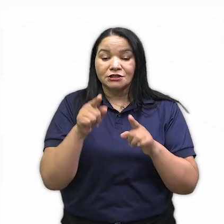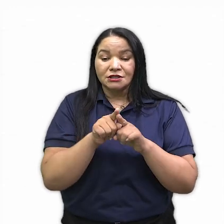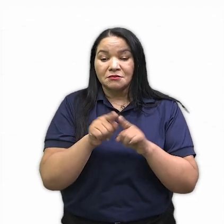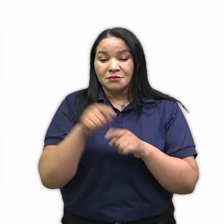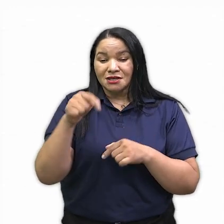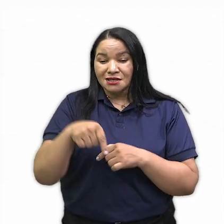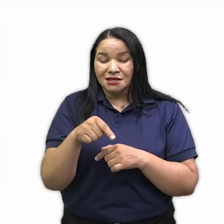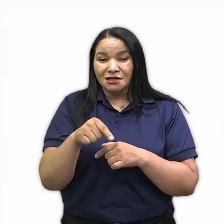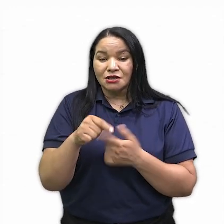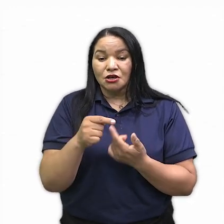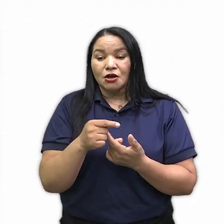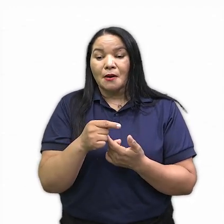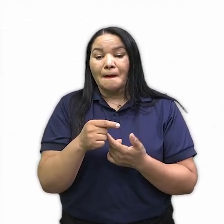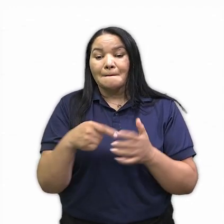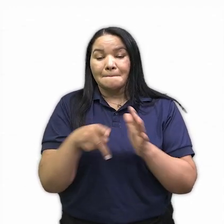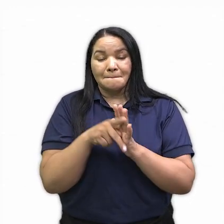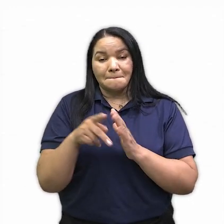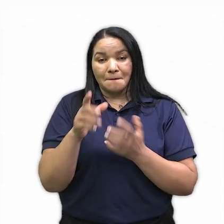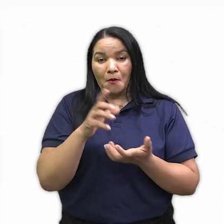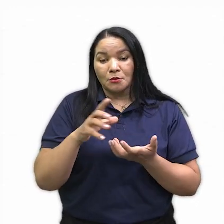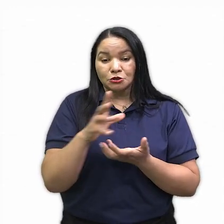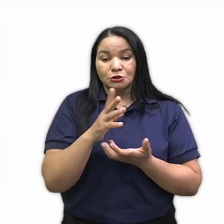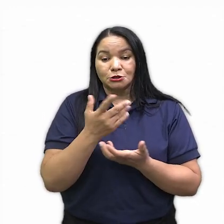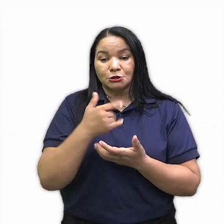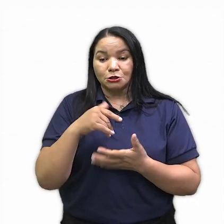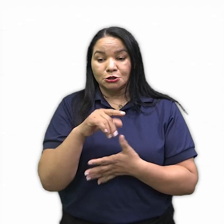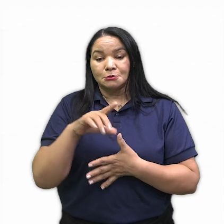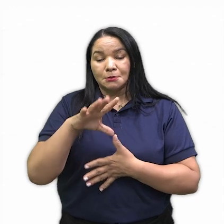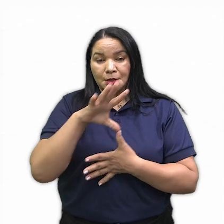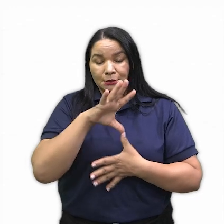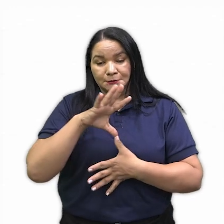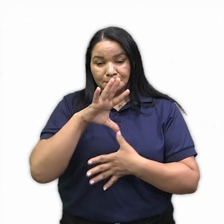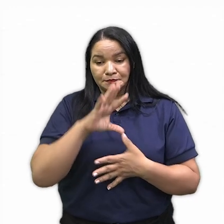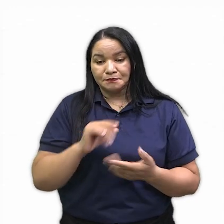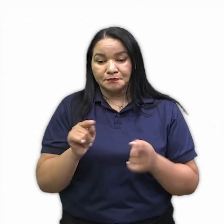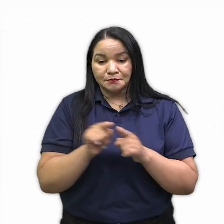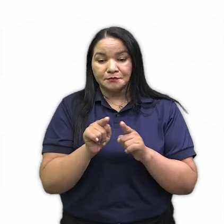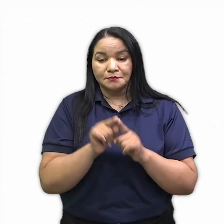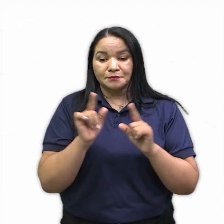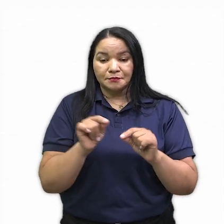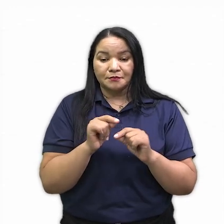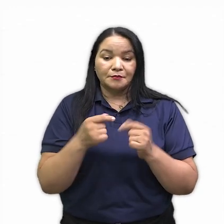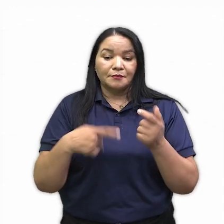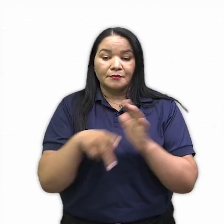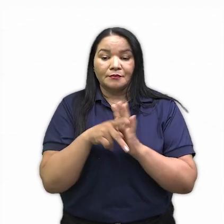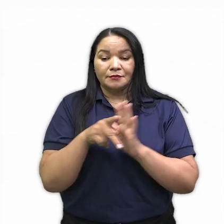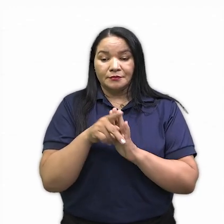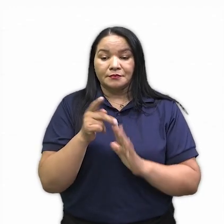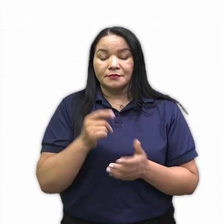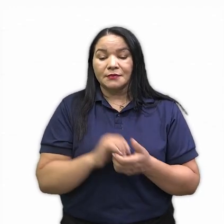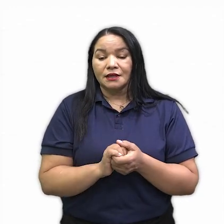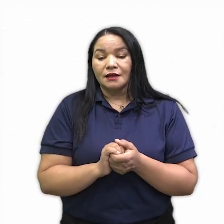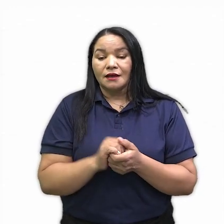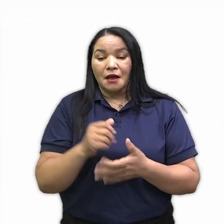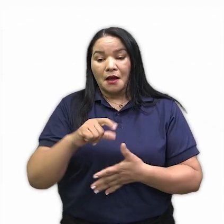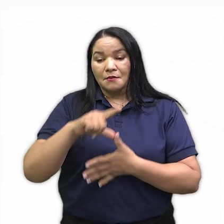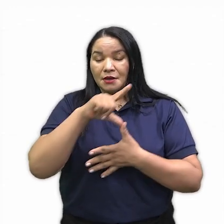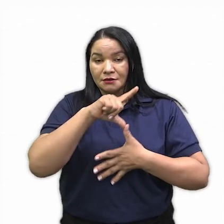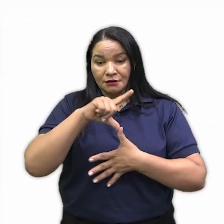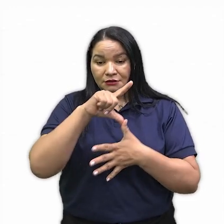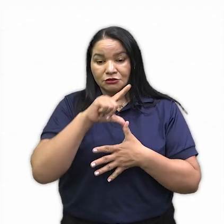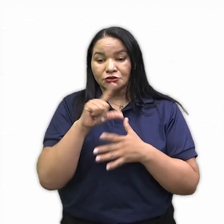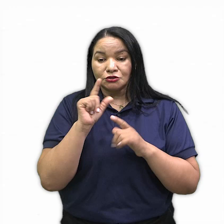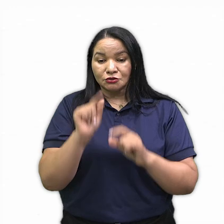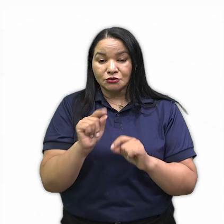continente americano, tá? Vão ser originários da América Latina e vai ter uma presença significativa nos